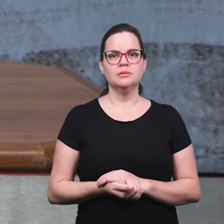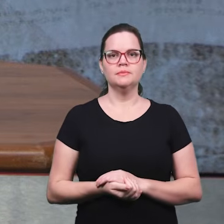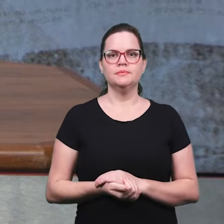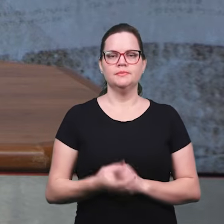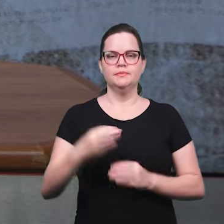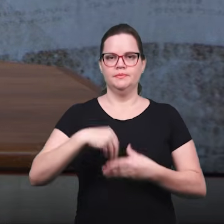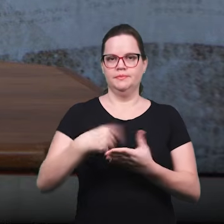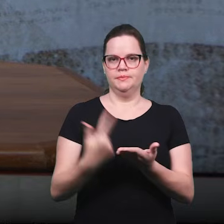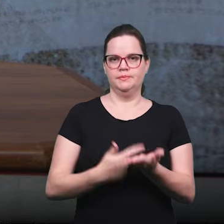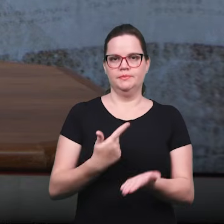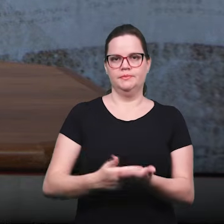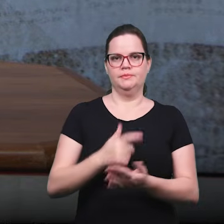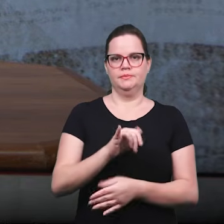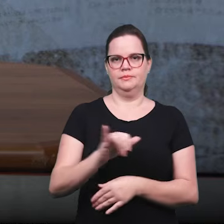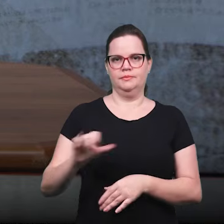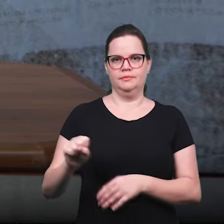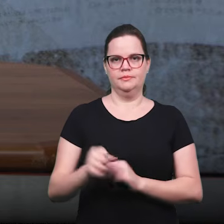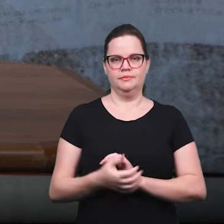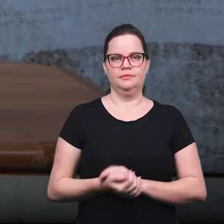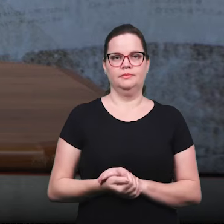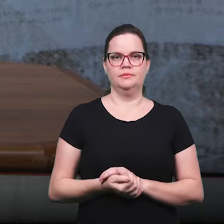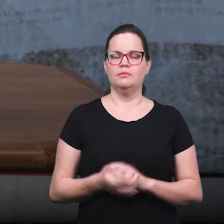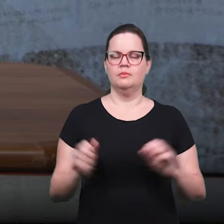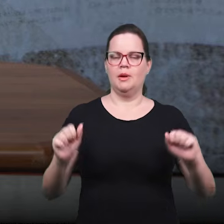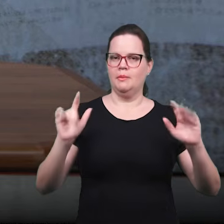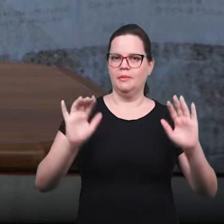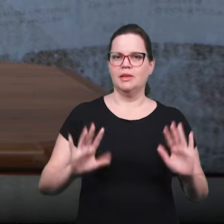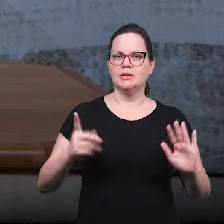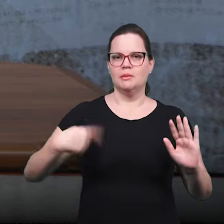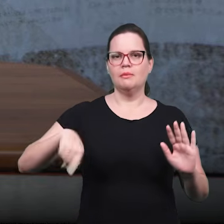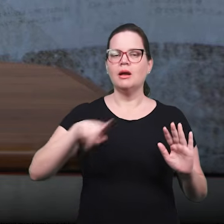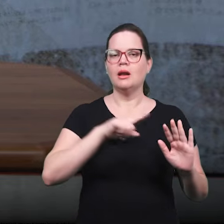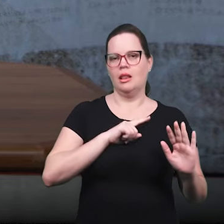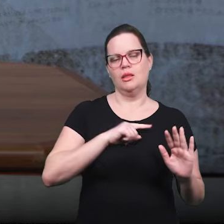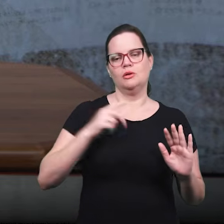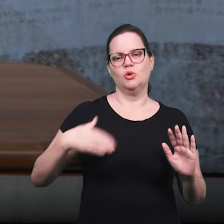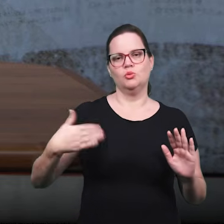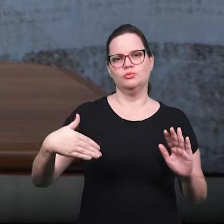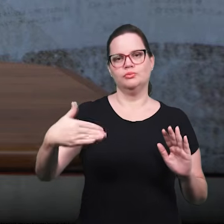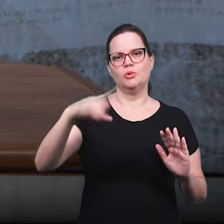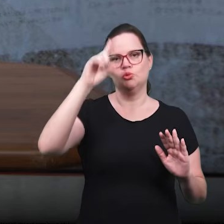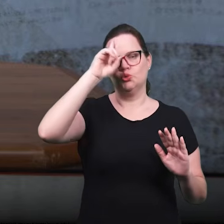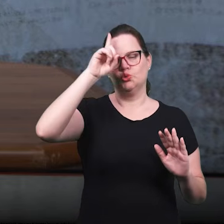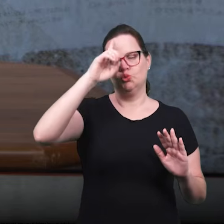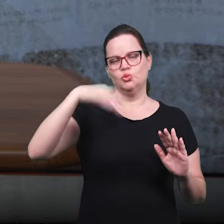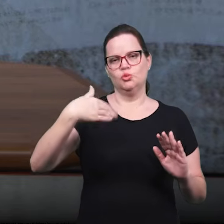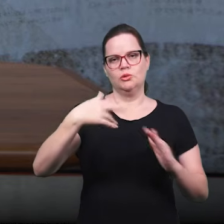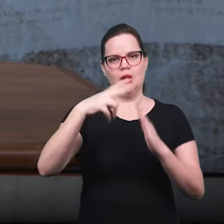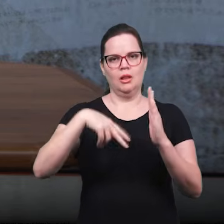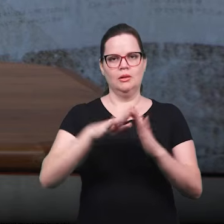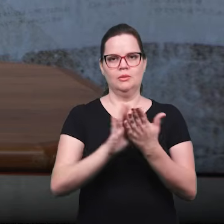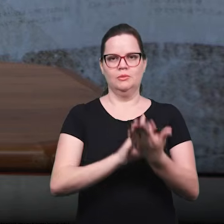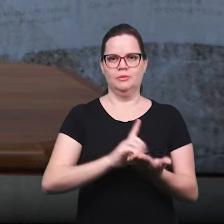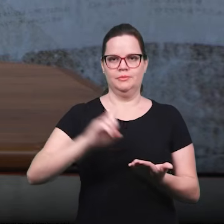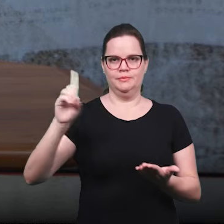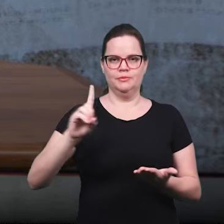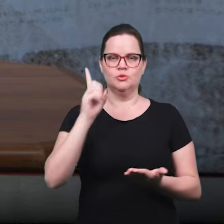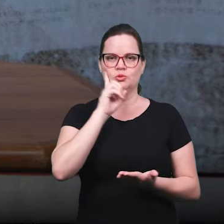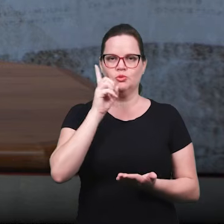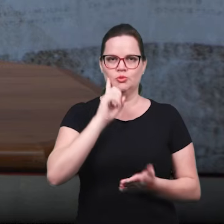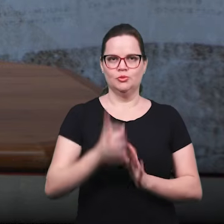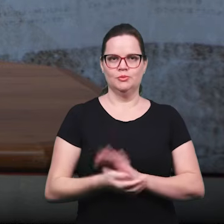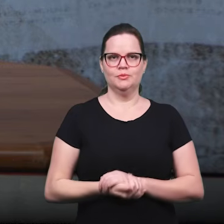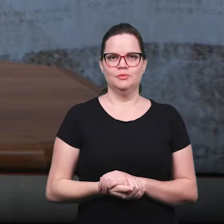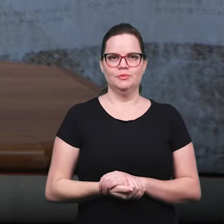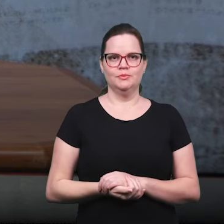do livro do profeta Isaías. Uma bênção para nós prosseguirmos na leitura da palavra de Deus